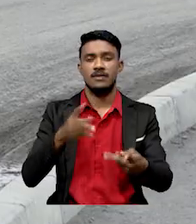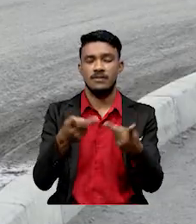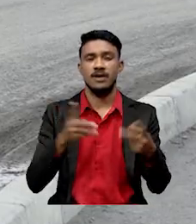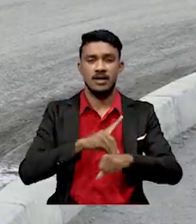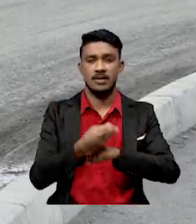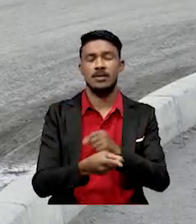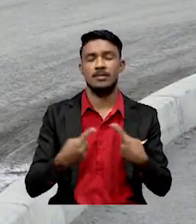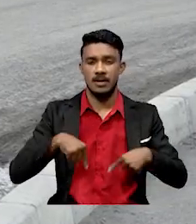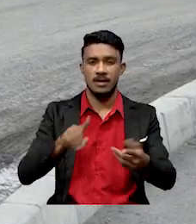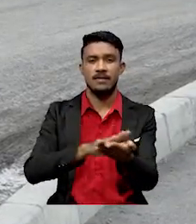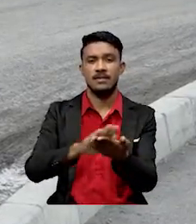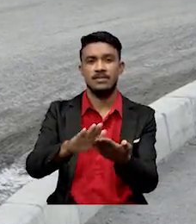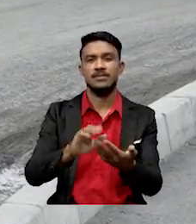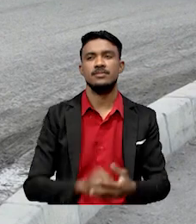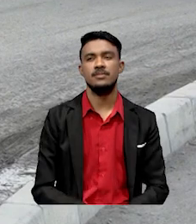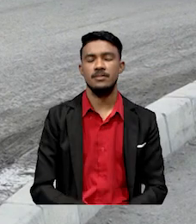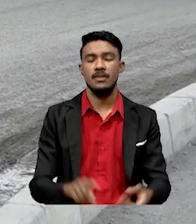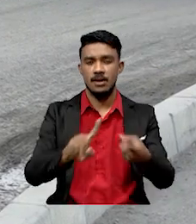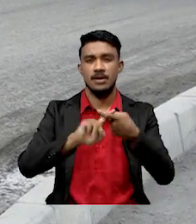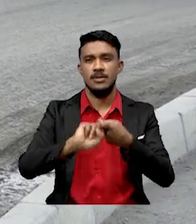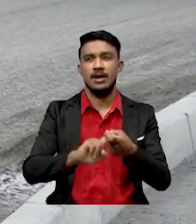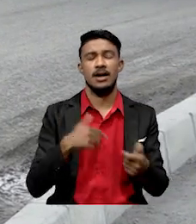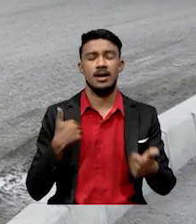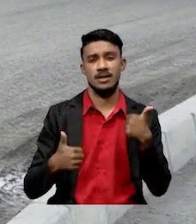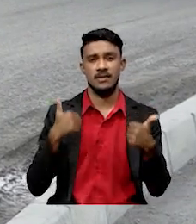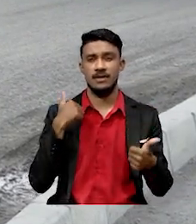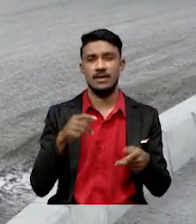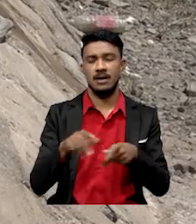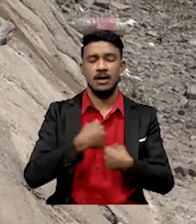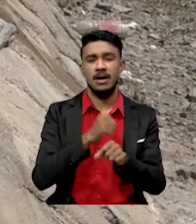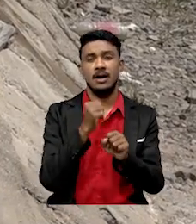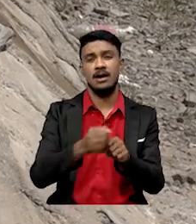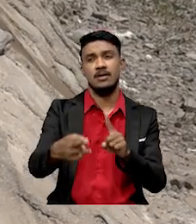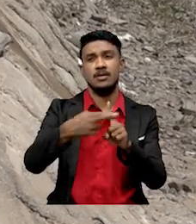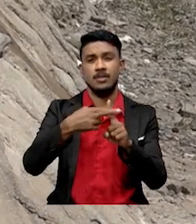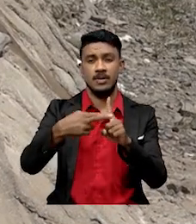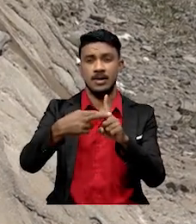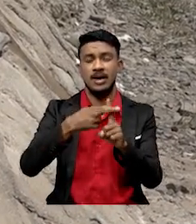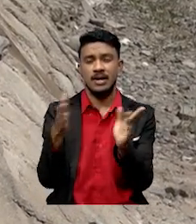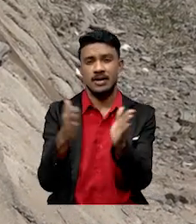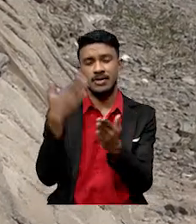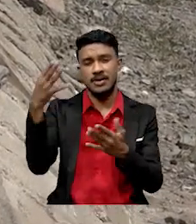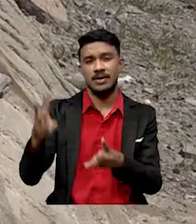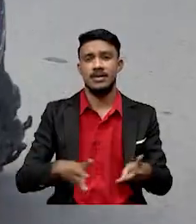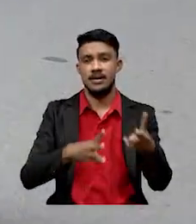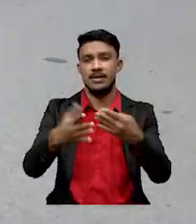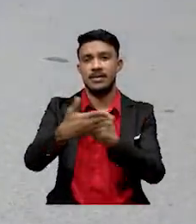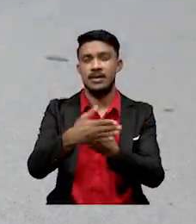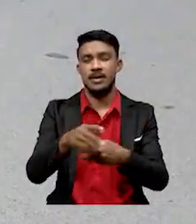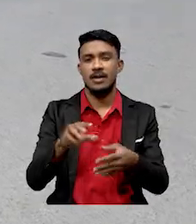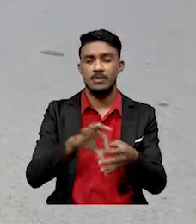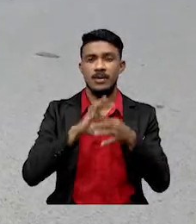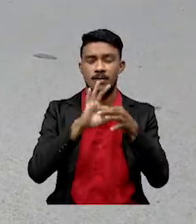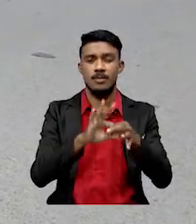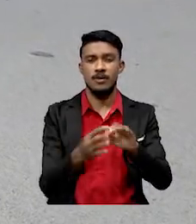liu. Liga bahasa komunidade hari krus kikowang istrada nini liliu sira nabe lakong ni membro